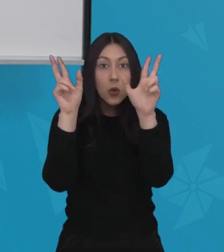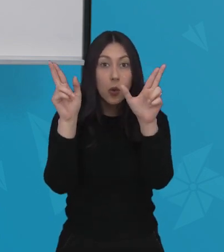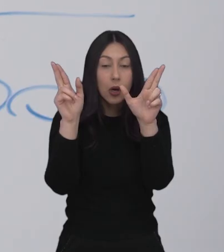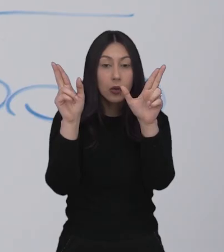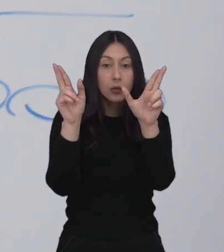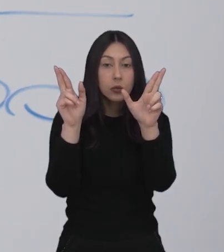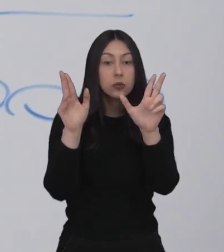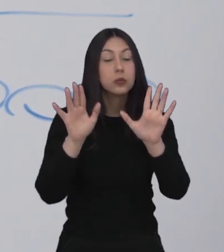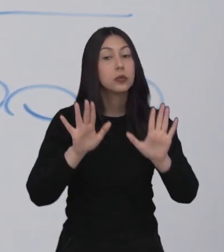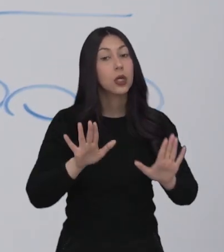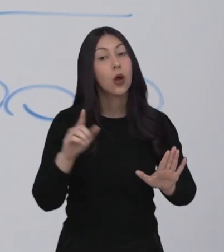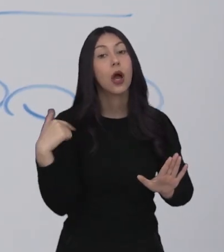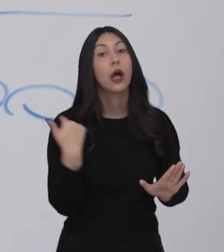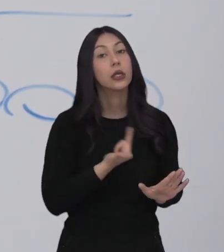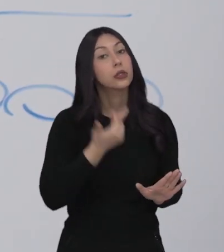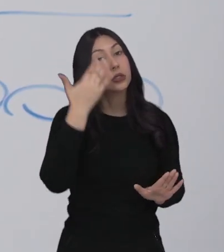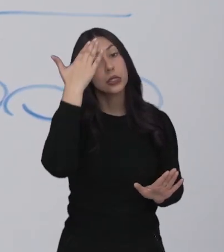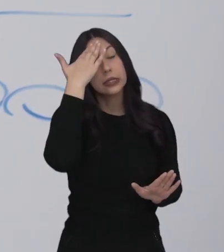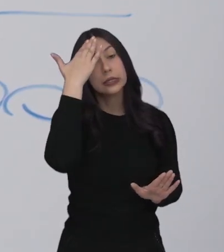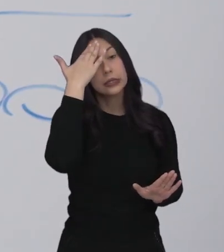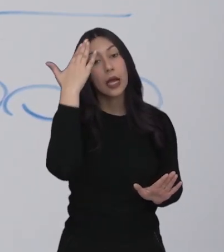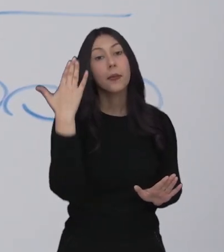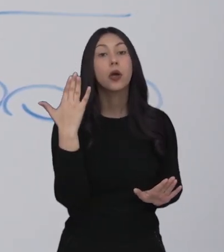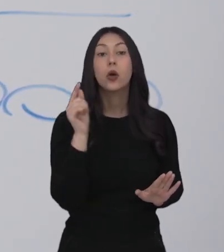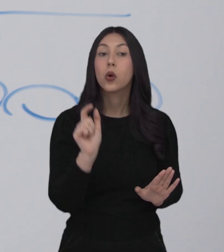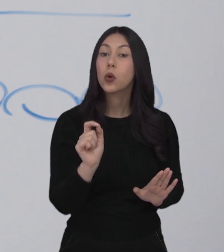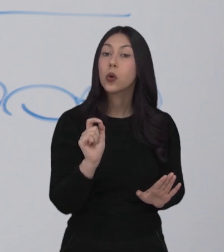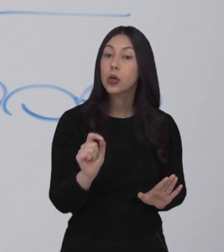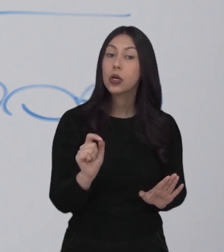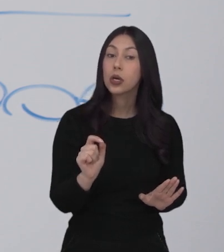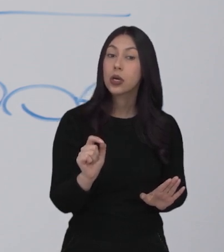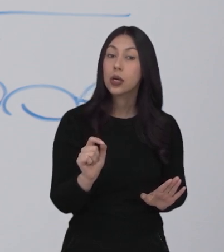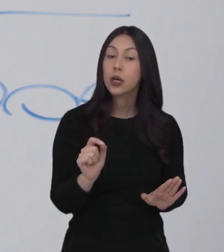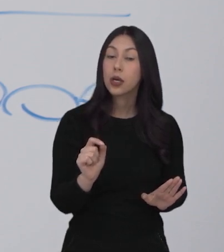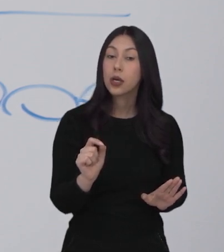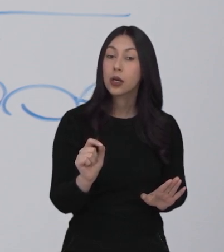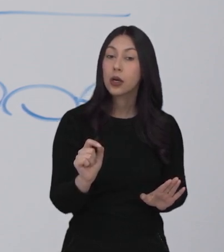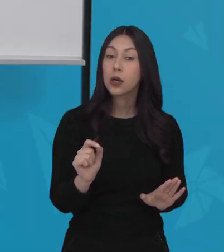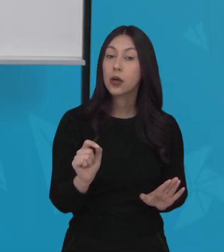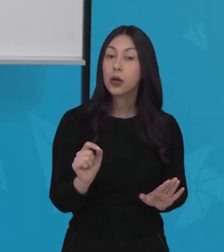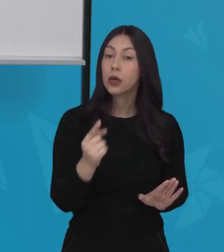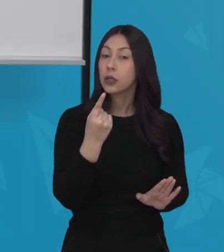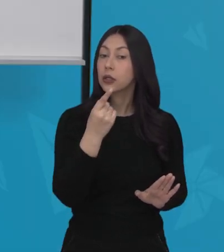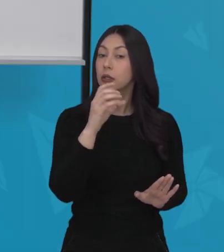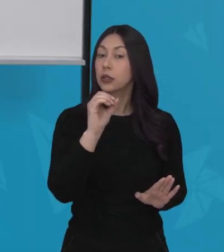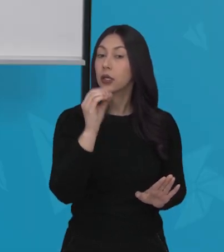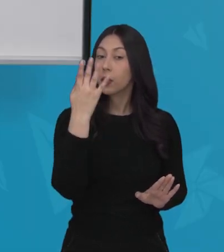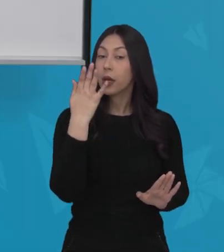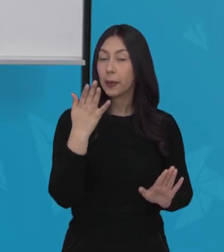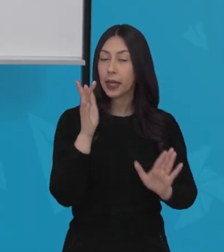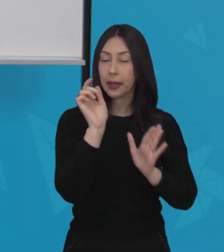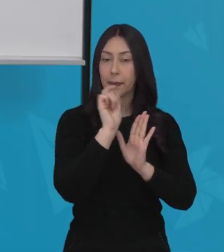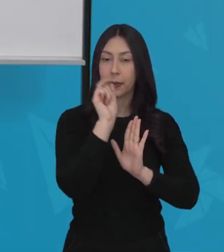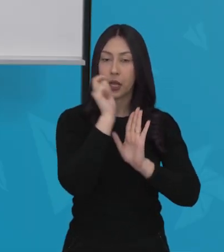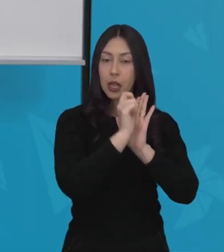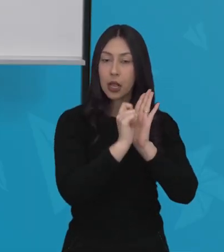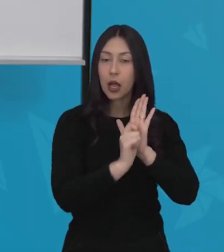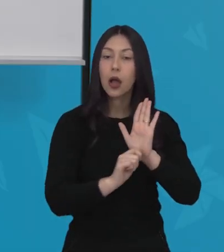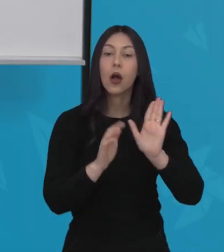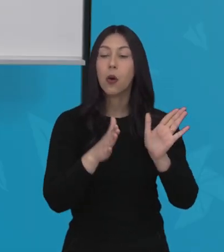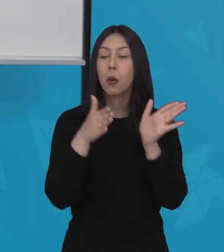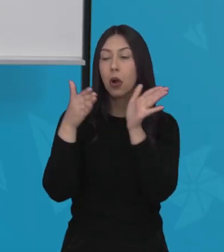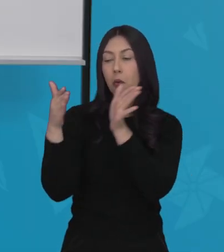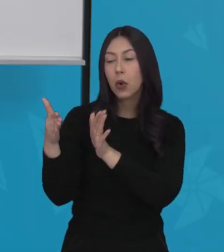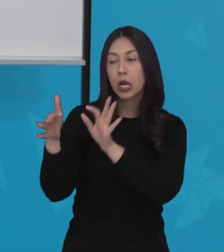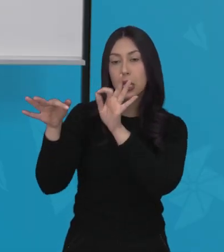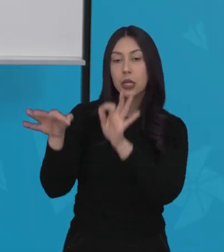acontece? A gente sabe que o nosso 10 à quarta aqui é uma maneira de você pensar, né? Como é que isso aqui tudo é rascunho, vou aqui de fato